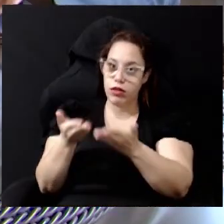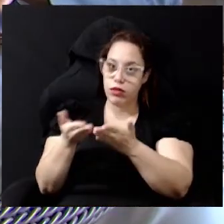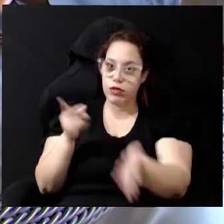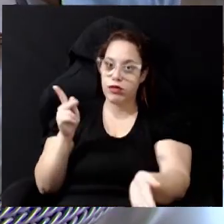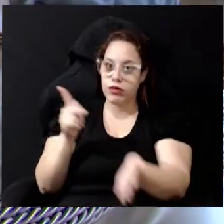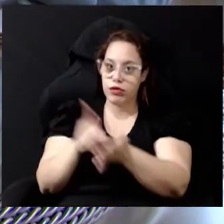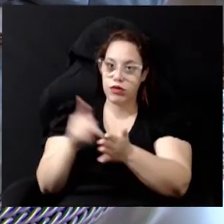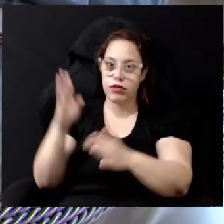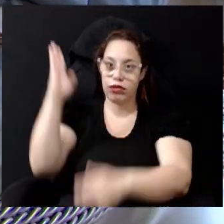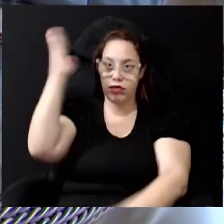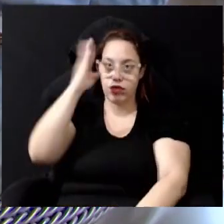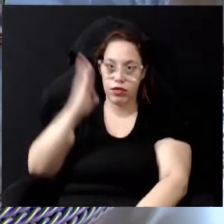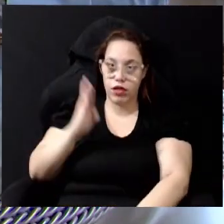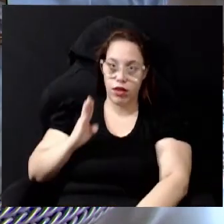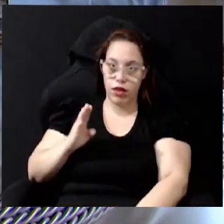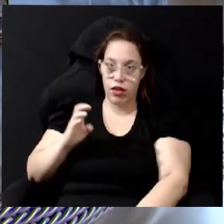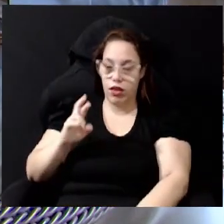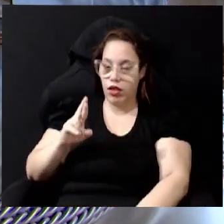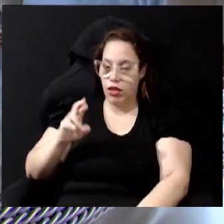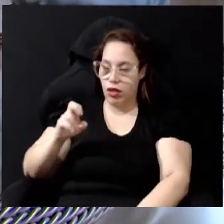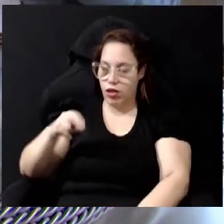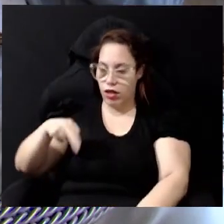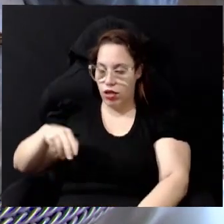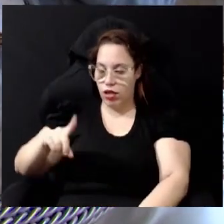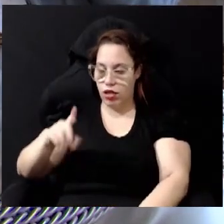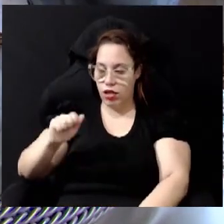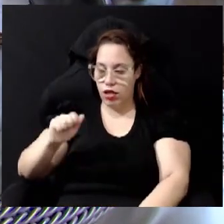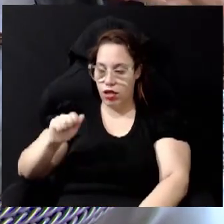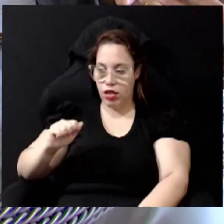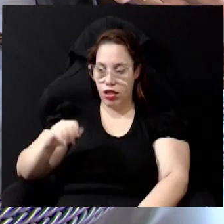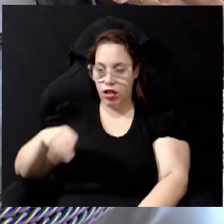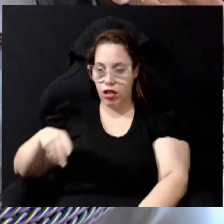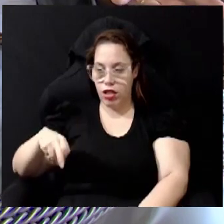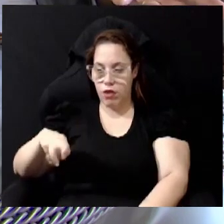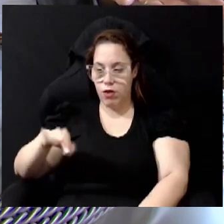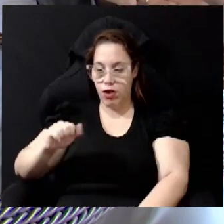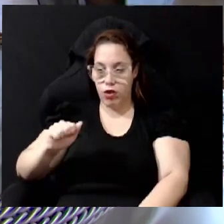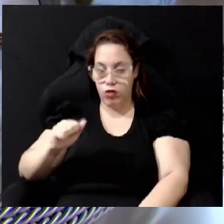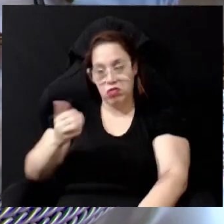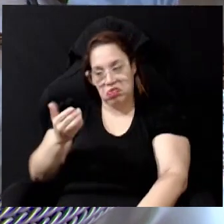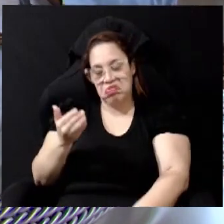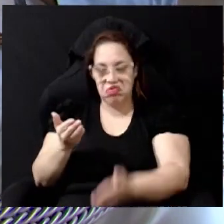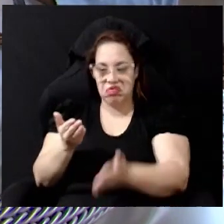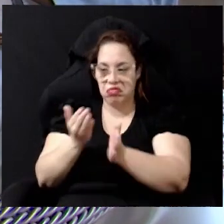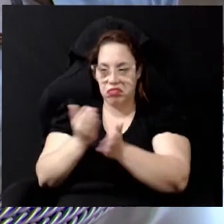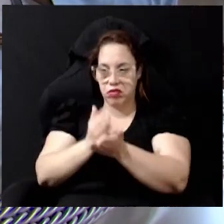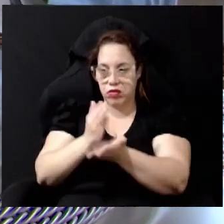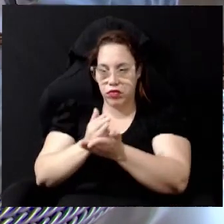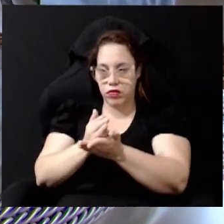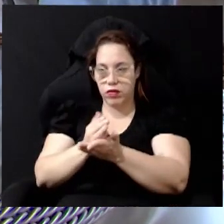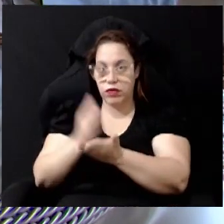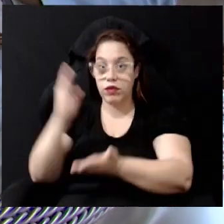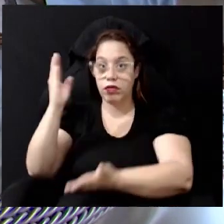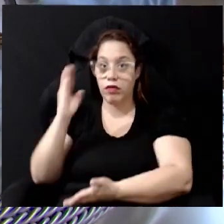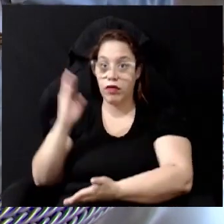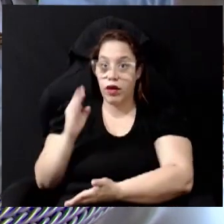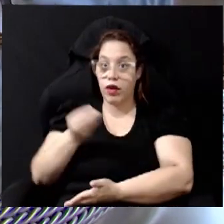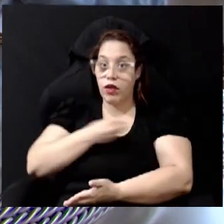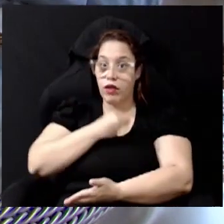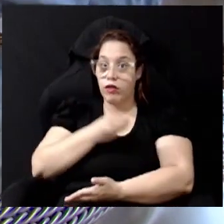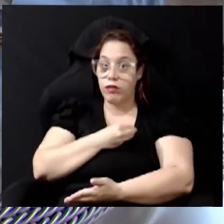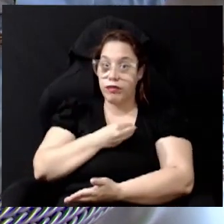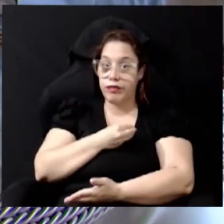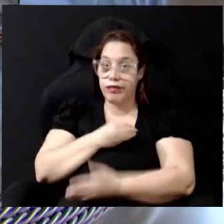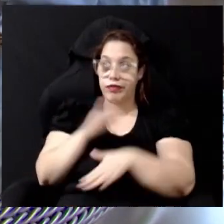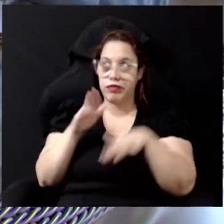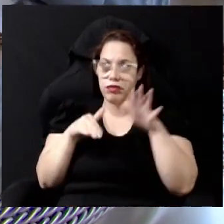renda média e que a maioria da população, estou falando assim, metade da população brasileira, vive com uma renda média